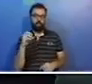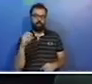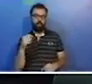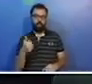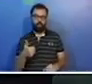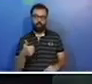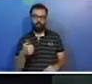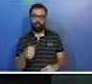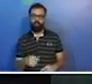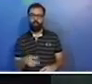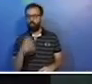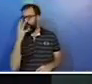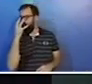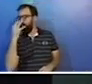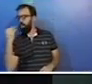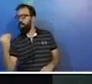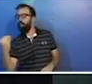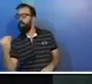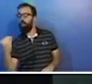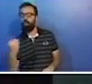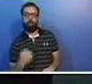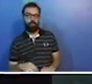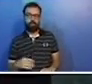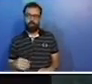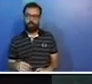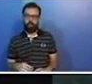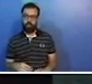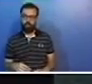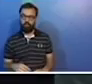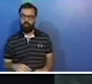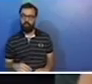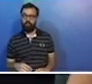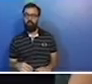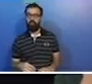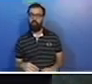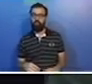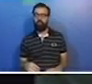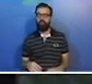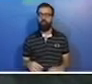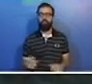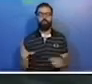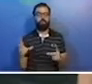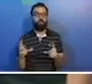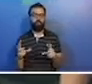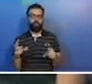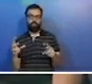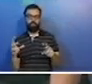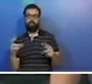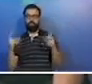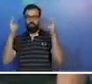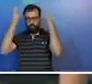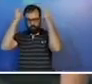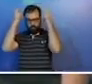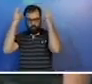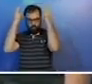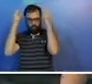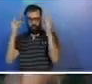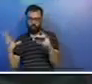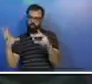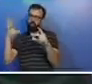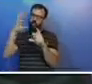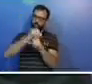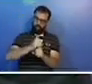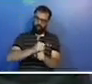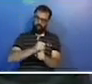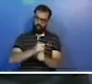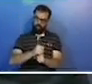coiote ocupa a posição de consumidor secundário quando se alimenta do coelho e do rato. Bom, quando